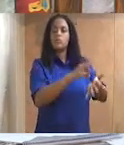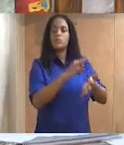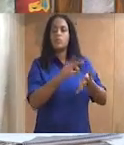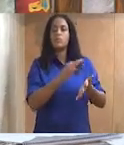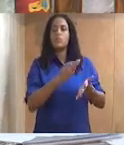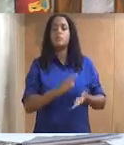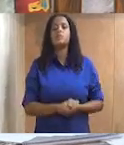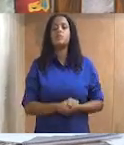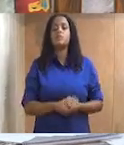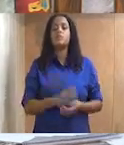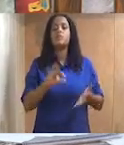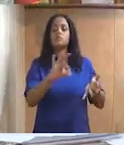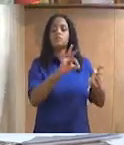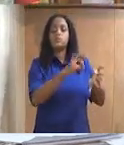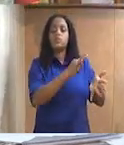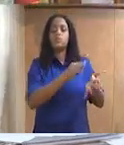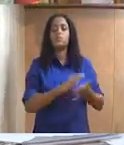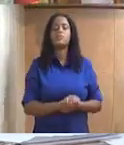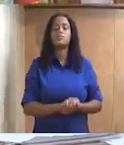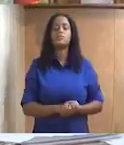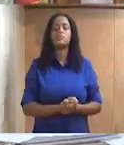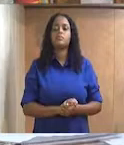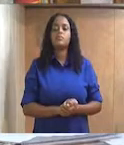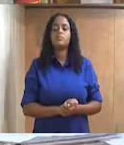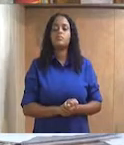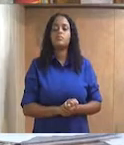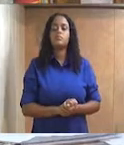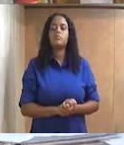não havendo mais nenhum orador inscrito,